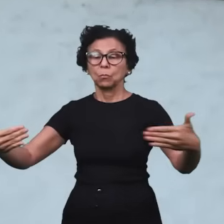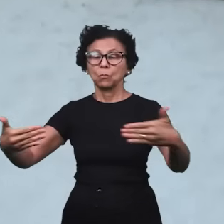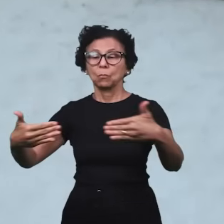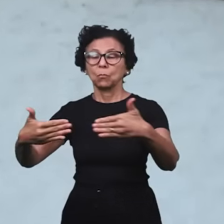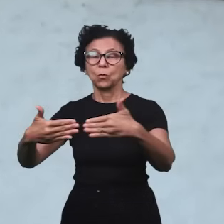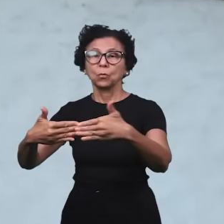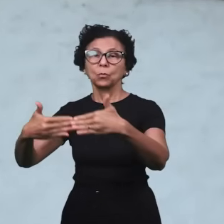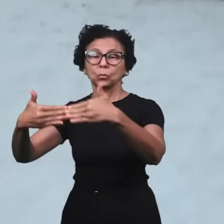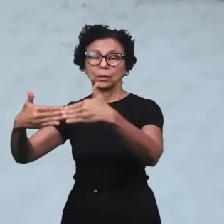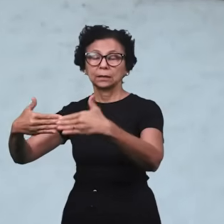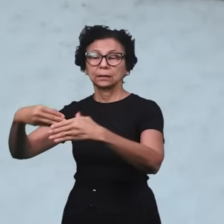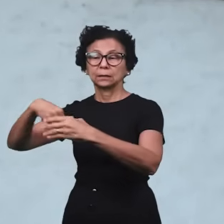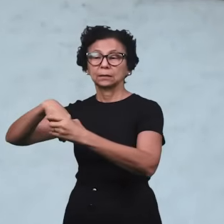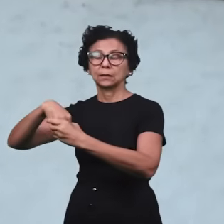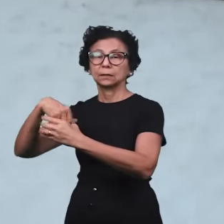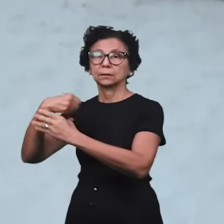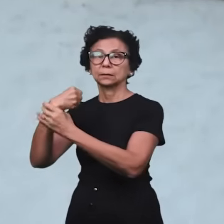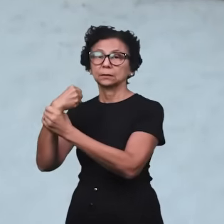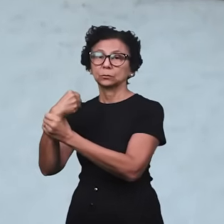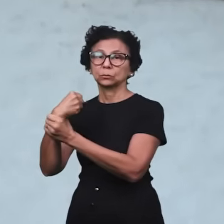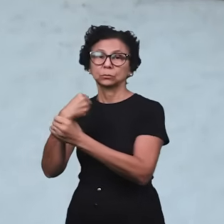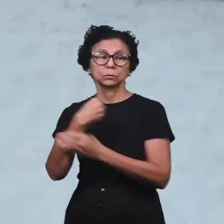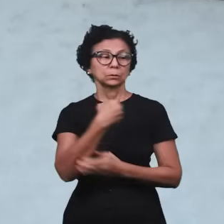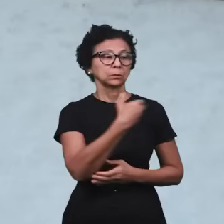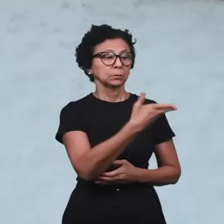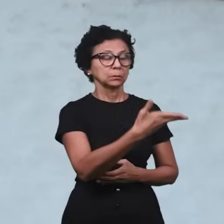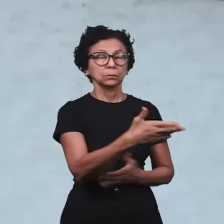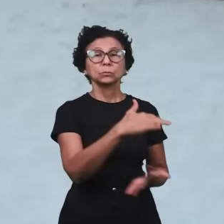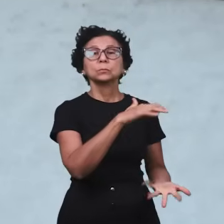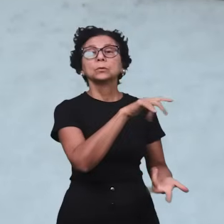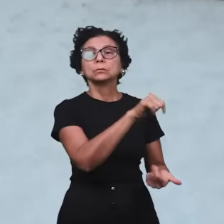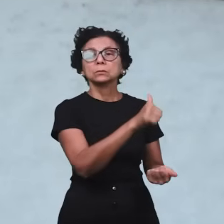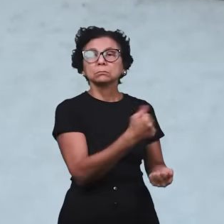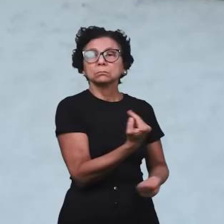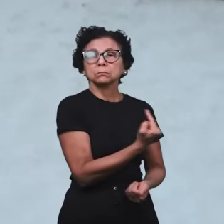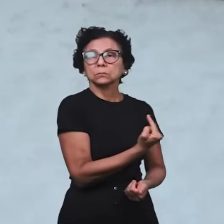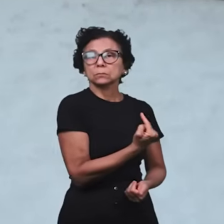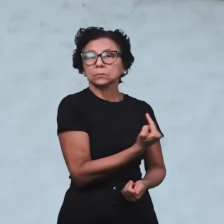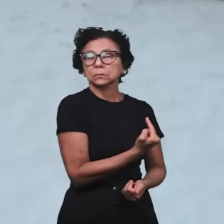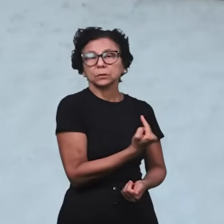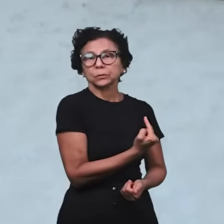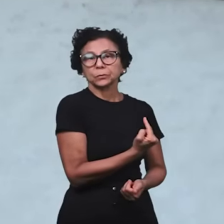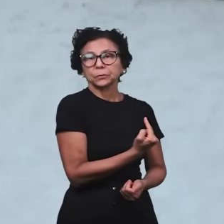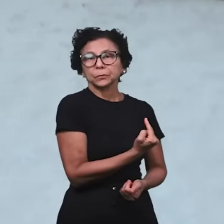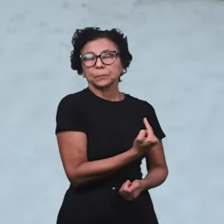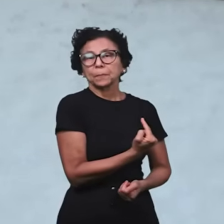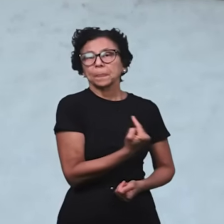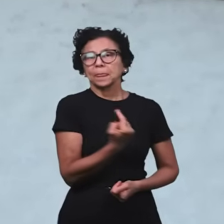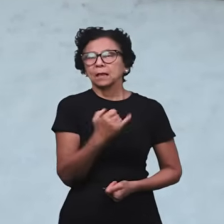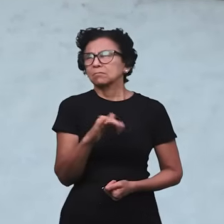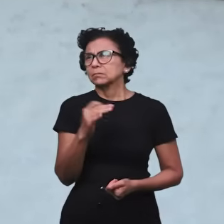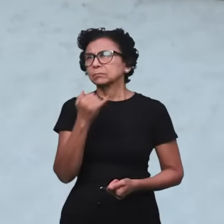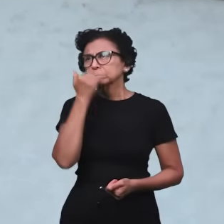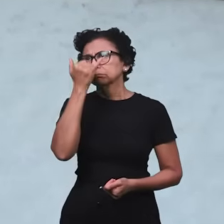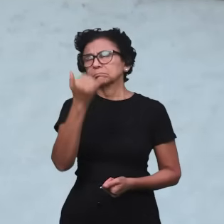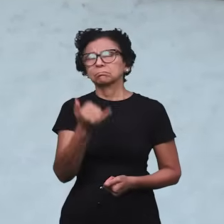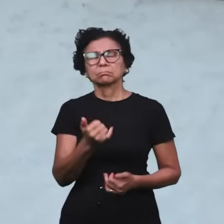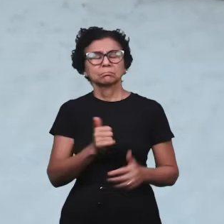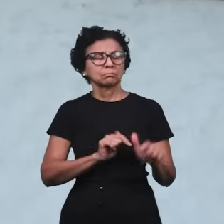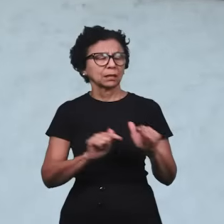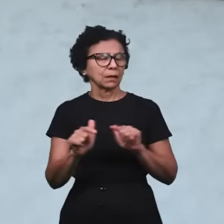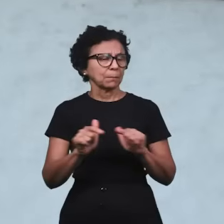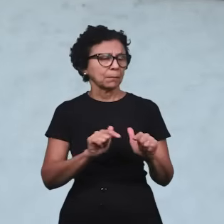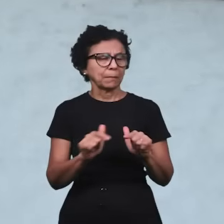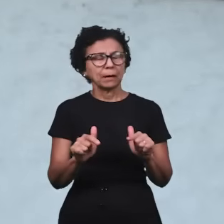diferença do mundo que está de fora e daquilo que está dentro. Tem a oração, veio uma adversidade no trabalho, seja